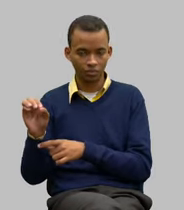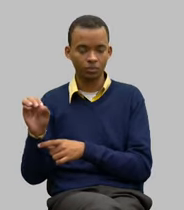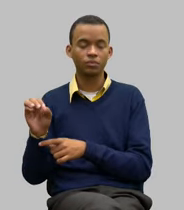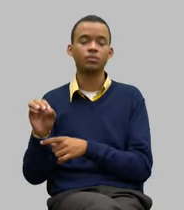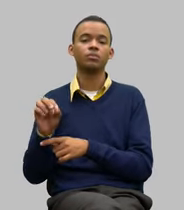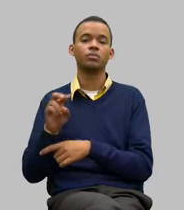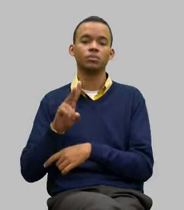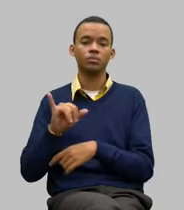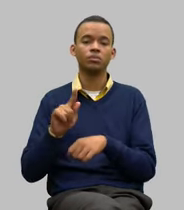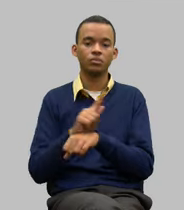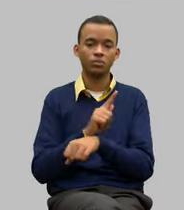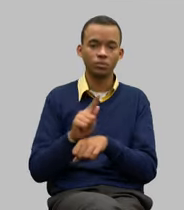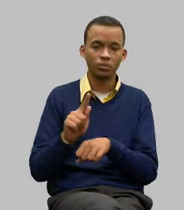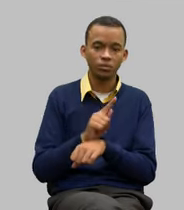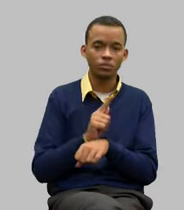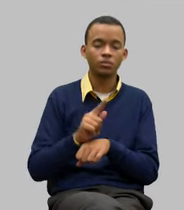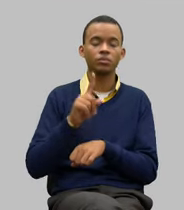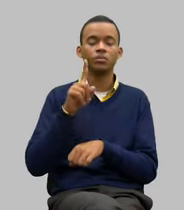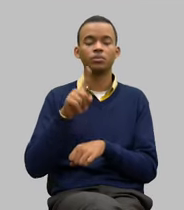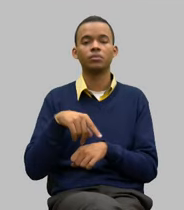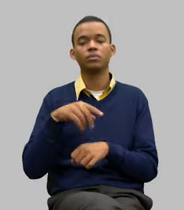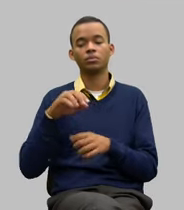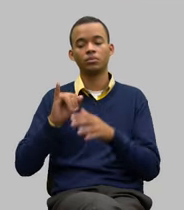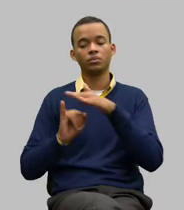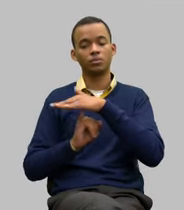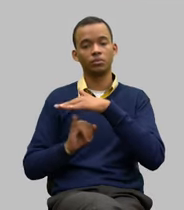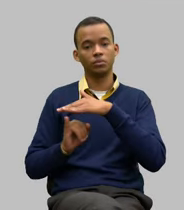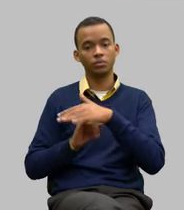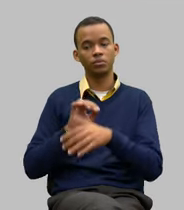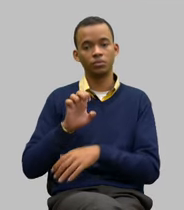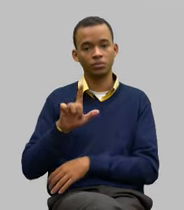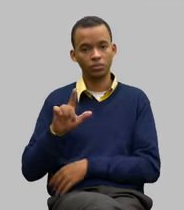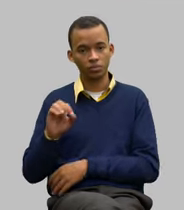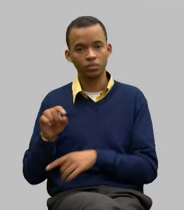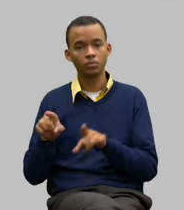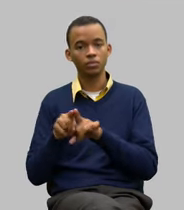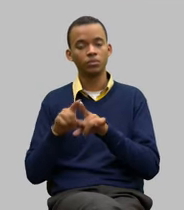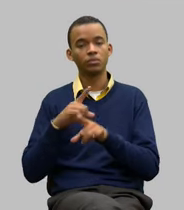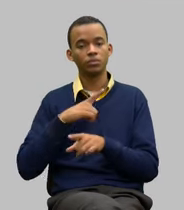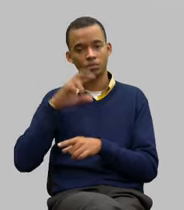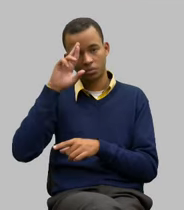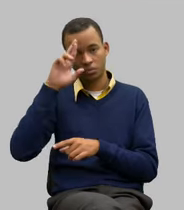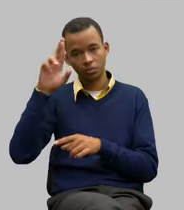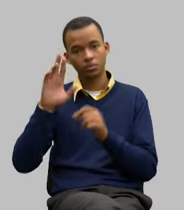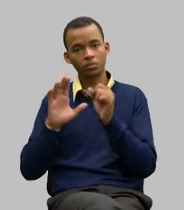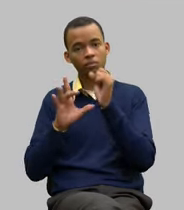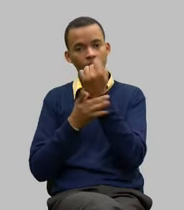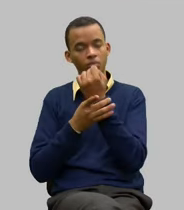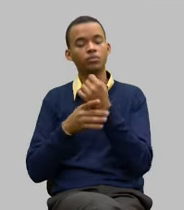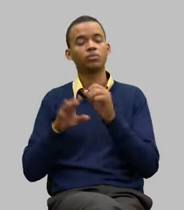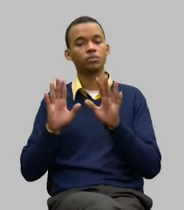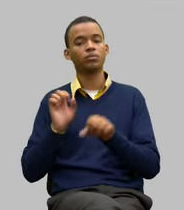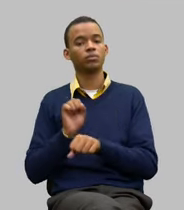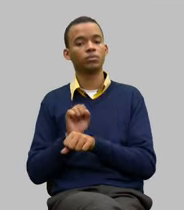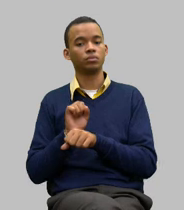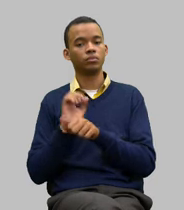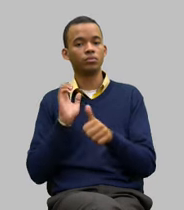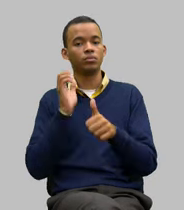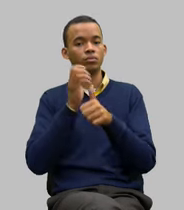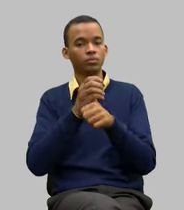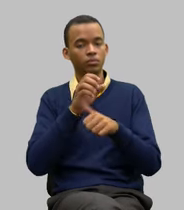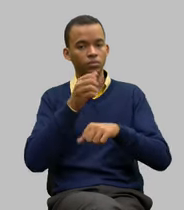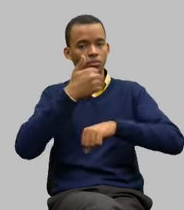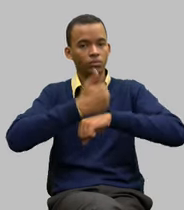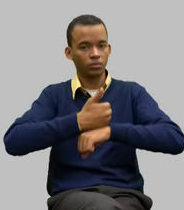gerida 100% pelo Instituto Elo no qual já tem até diretor de segurança pronto para assumir o carro né Queria que o Senhor